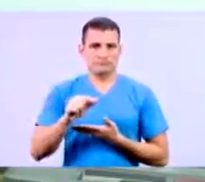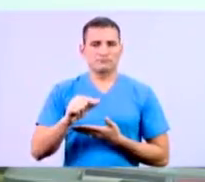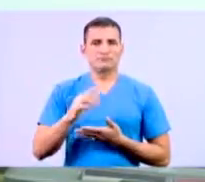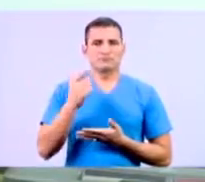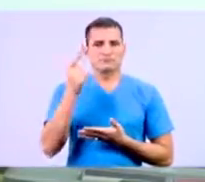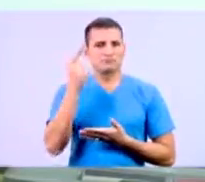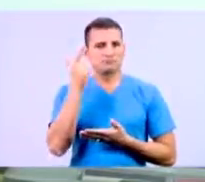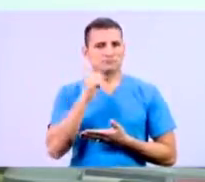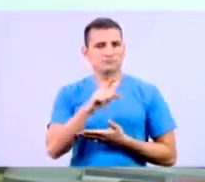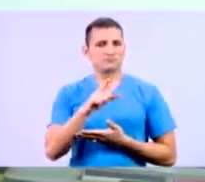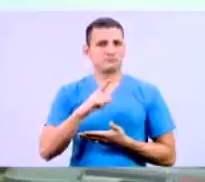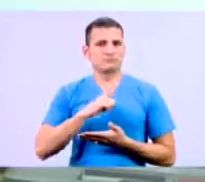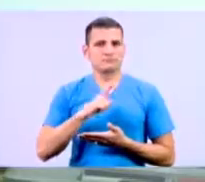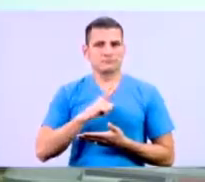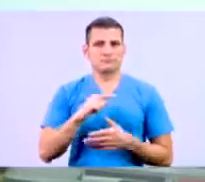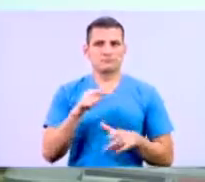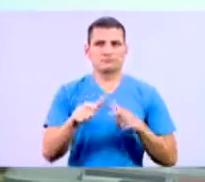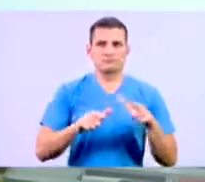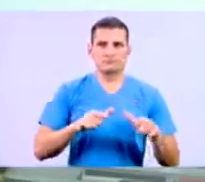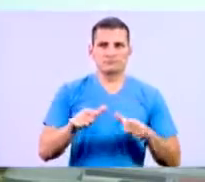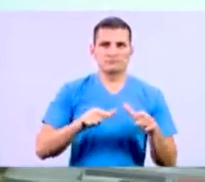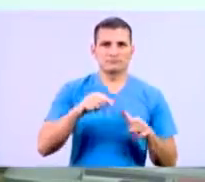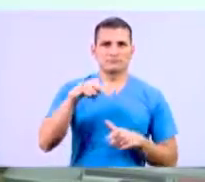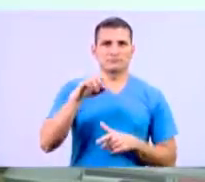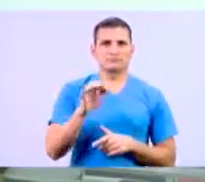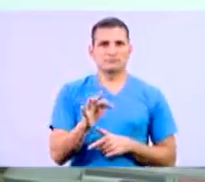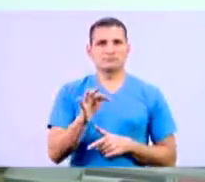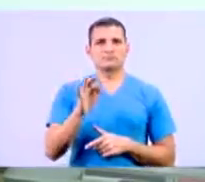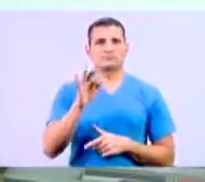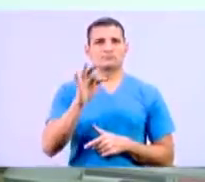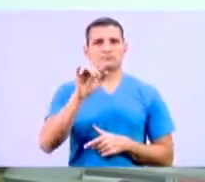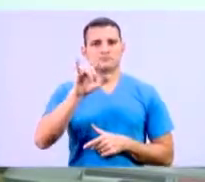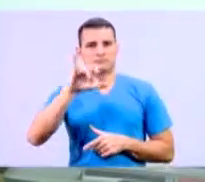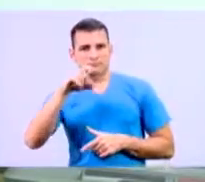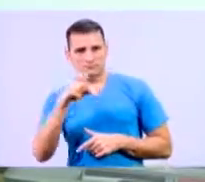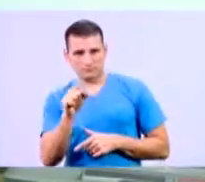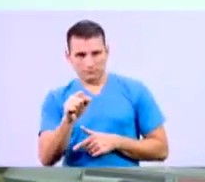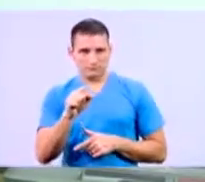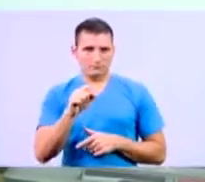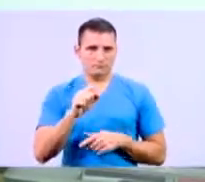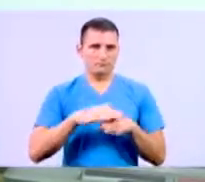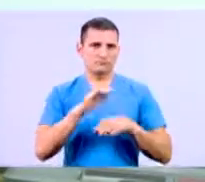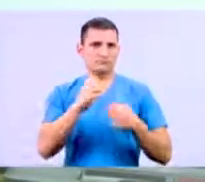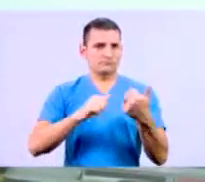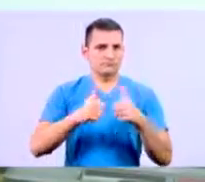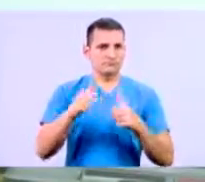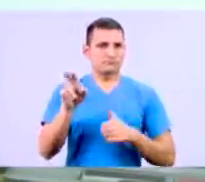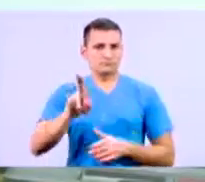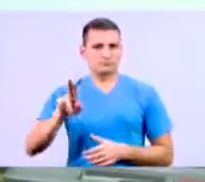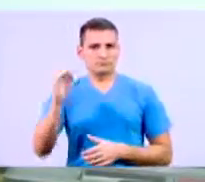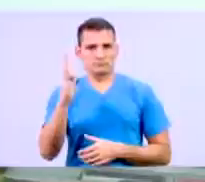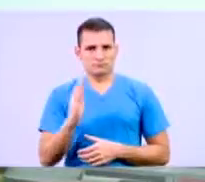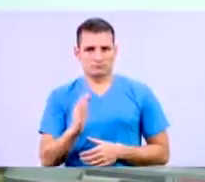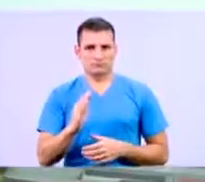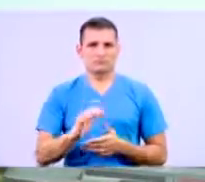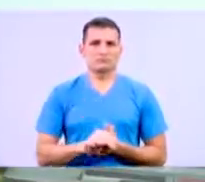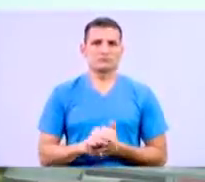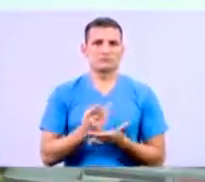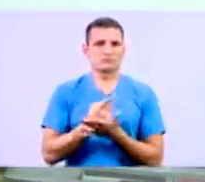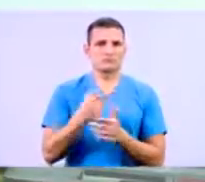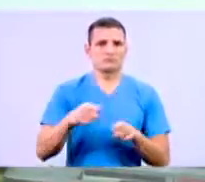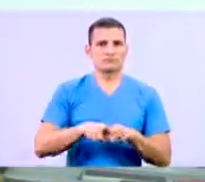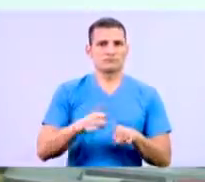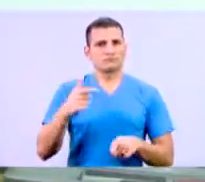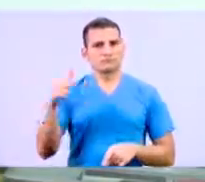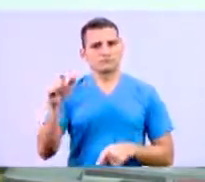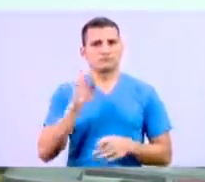conseguisse manter um serviço, no caso Netflix, com mais qualidade para os usuários brasileiros. E isso acontece com outros grandes provedores,